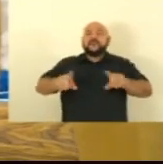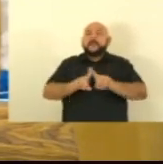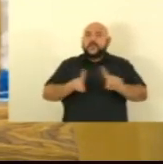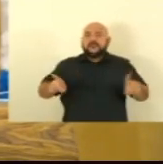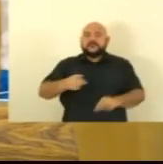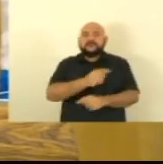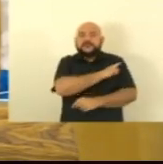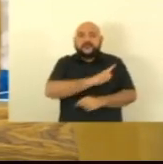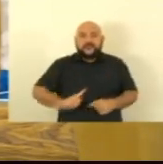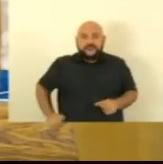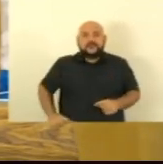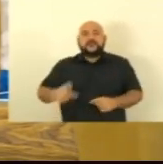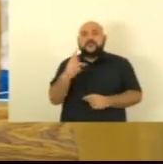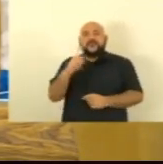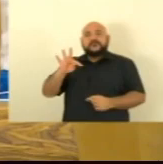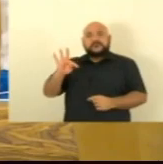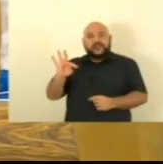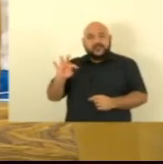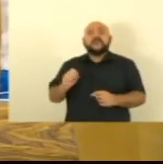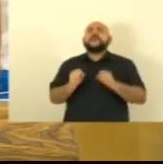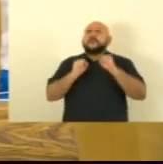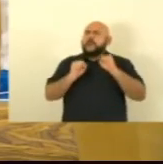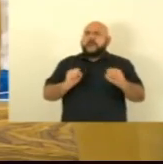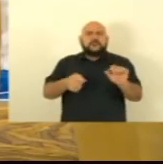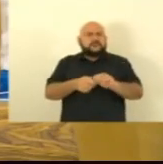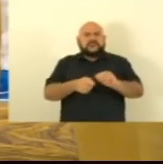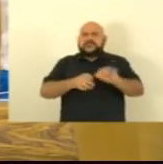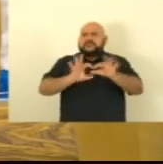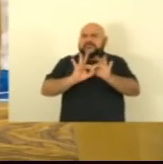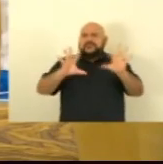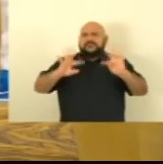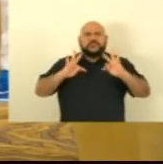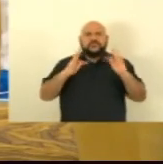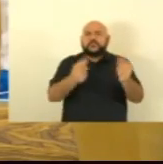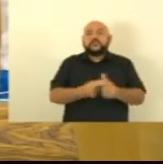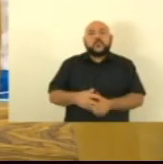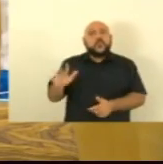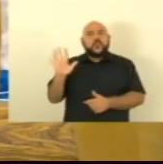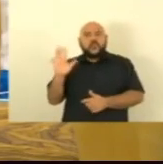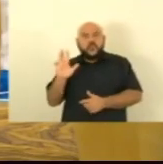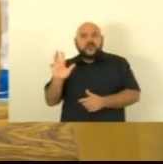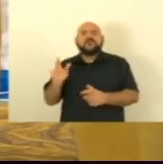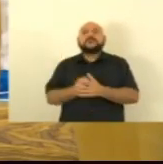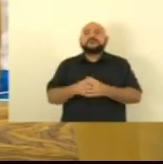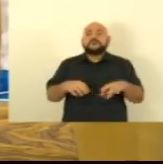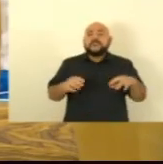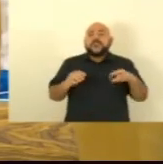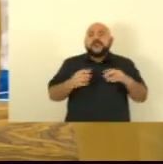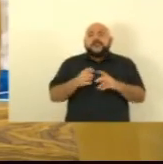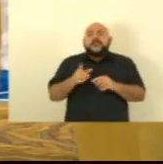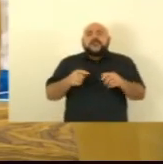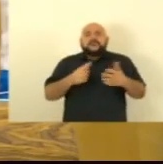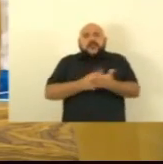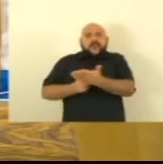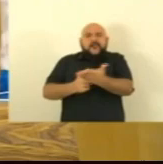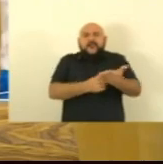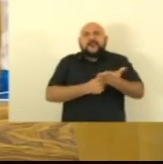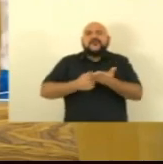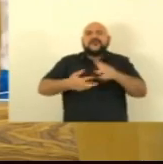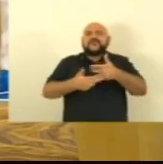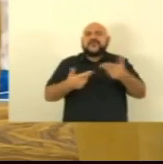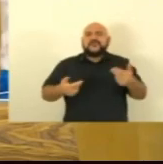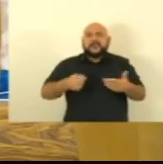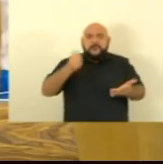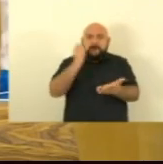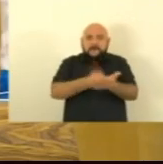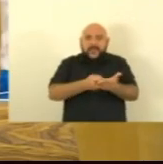pode. Lula se reuniu com diversos influenciadores, pagando 13 vezes mais com publicidade o